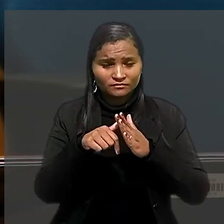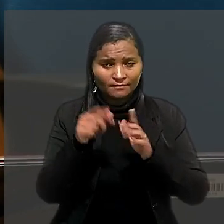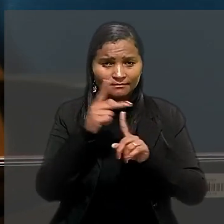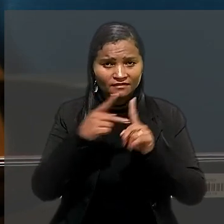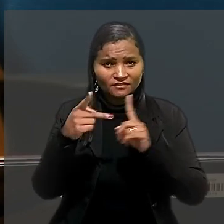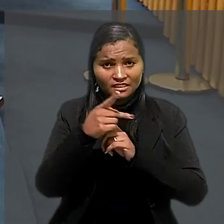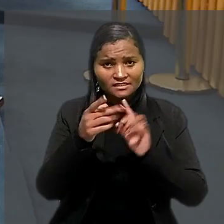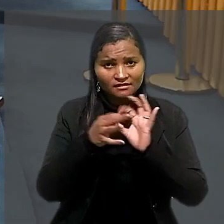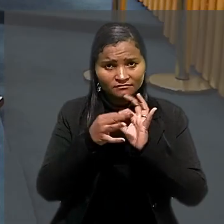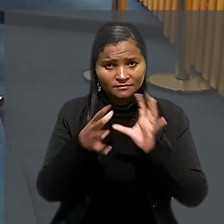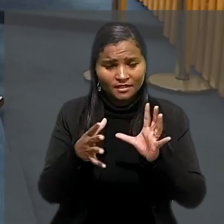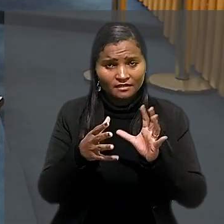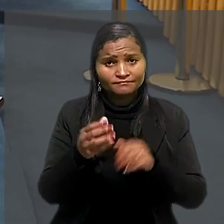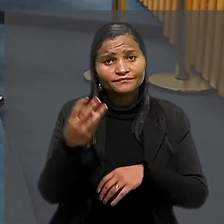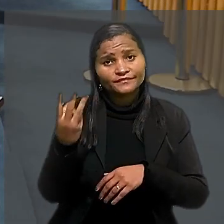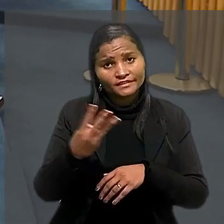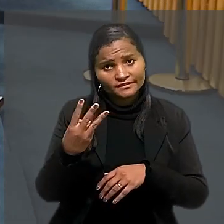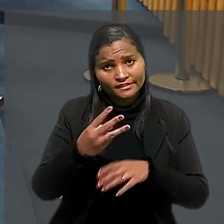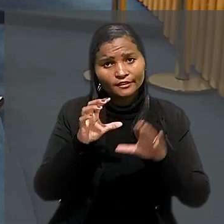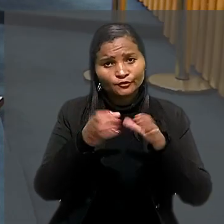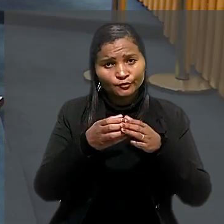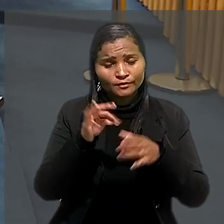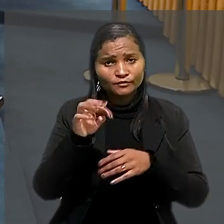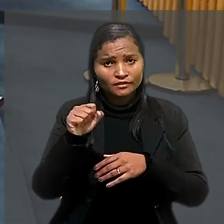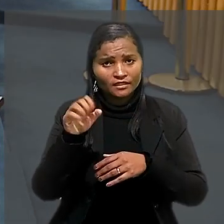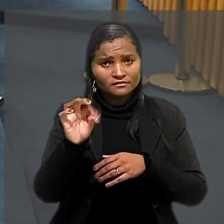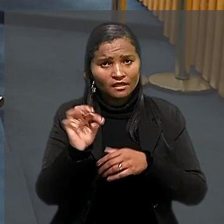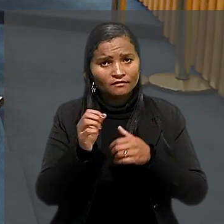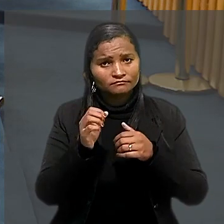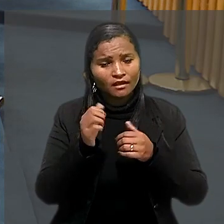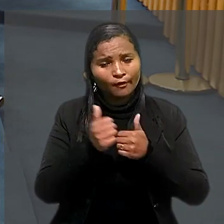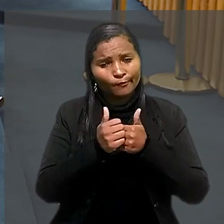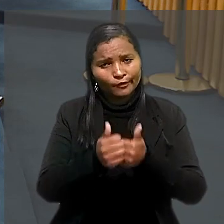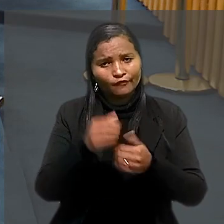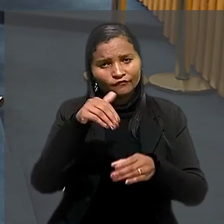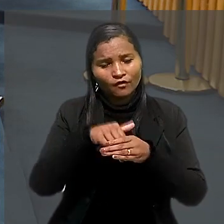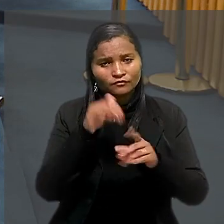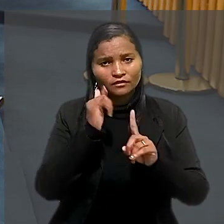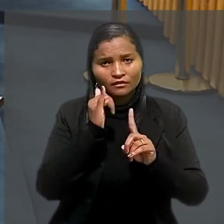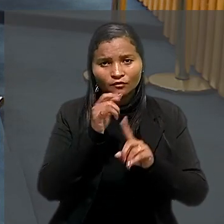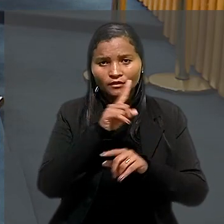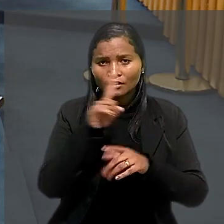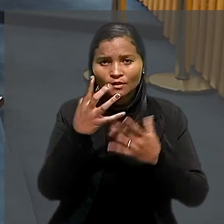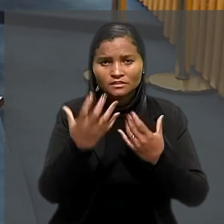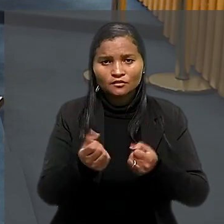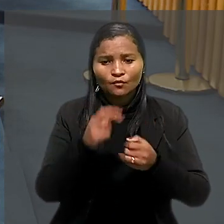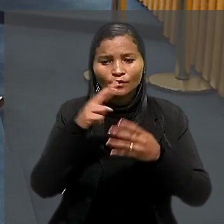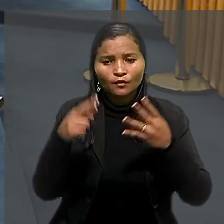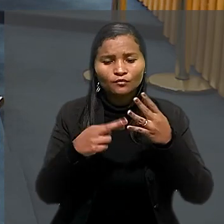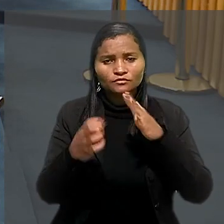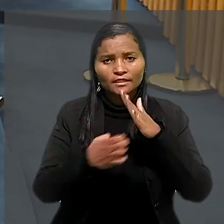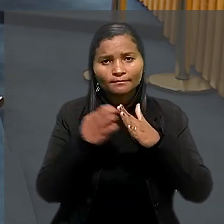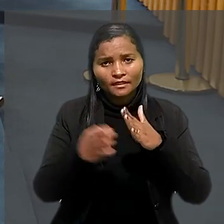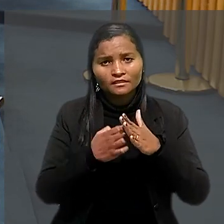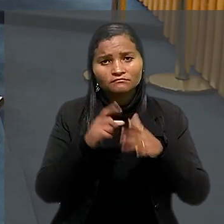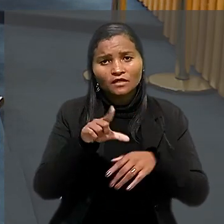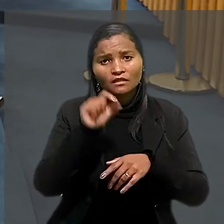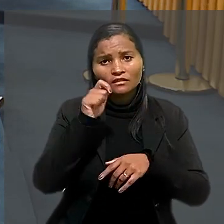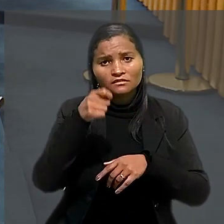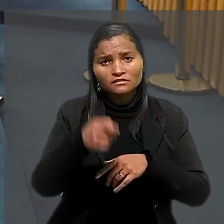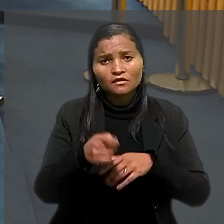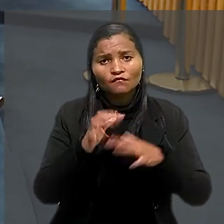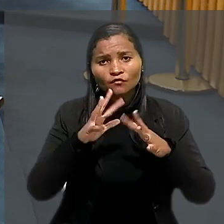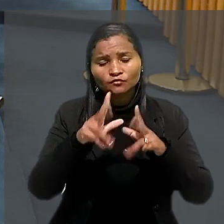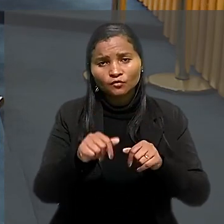alta previdenciária. Assim, a terceira turma do TST seguiu o voto do relator e rejeitou o recurso da empresa. A decisão